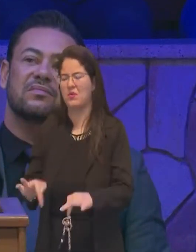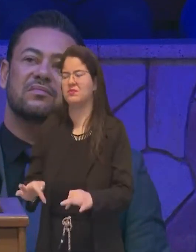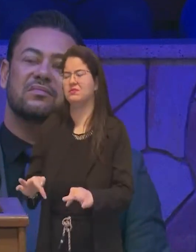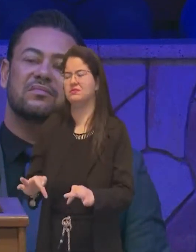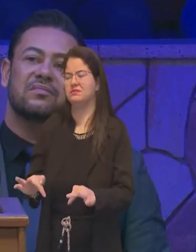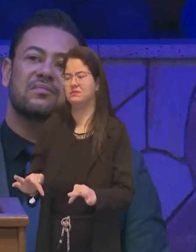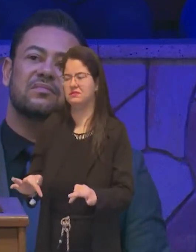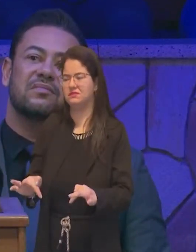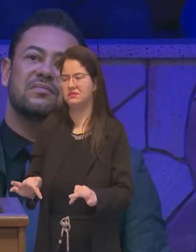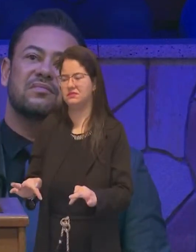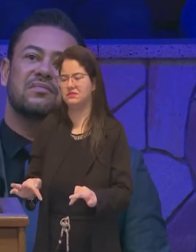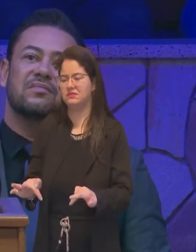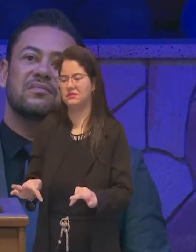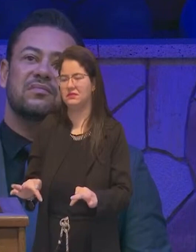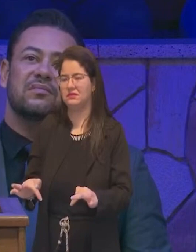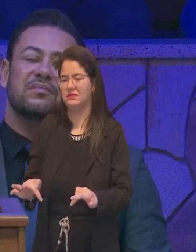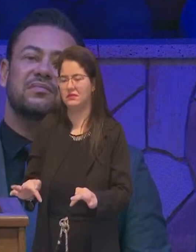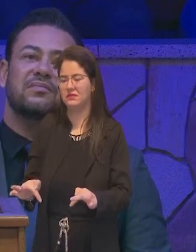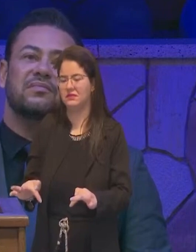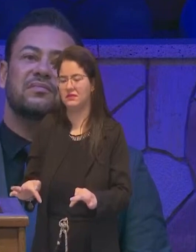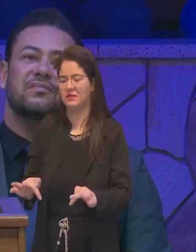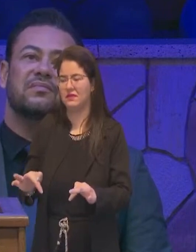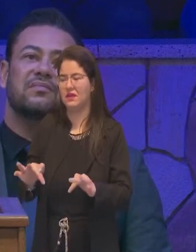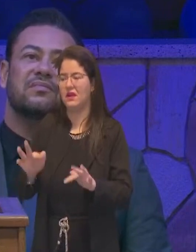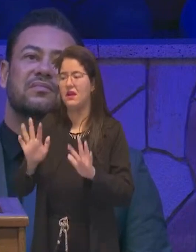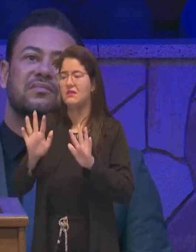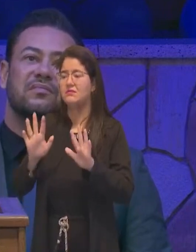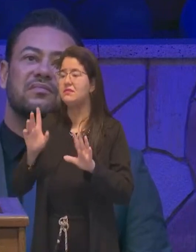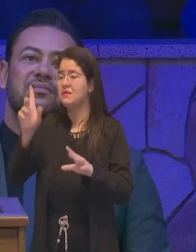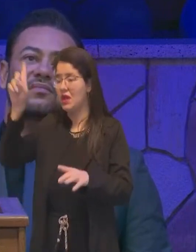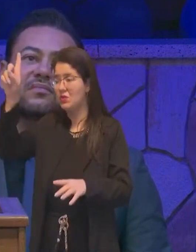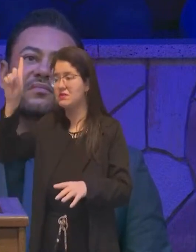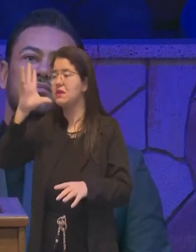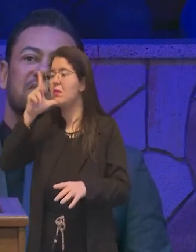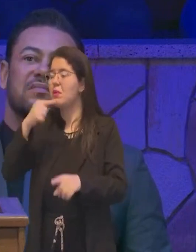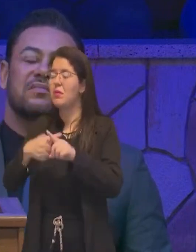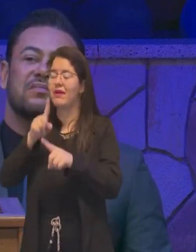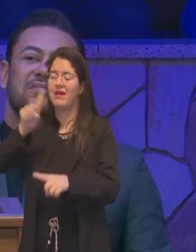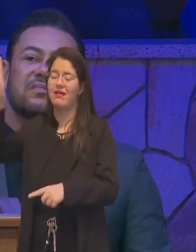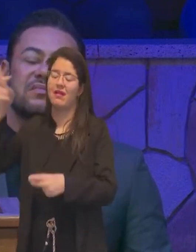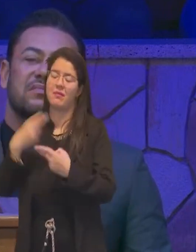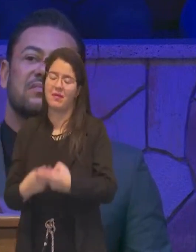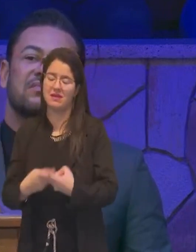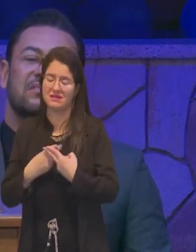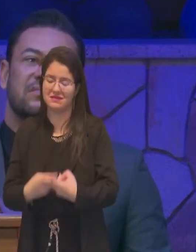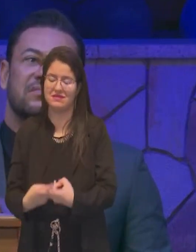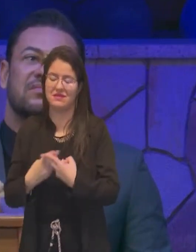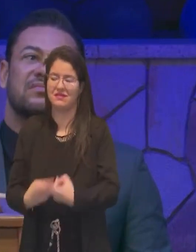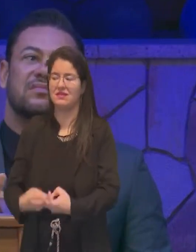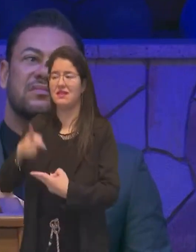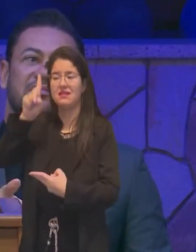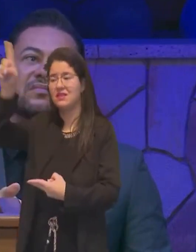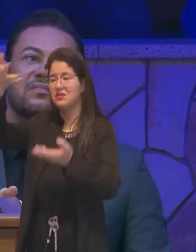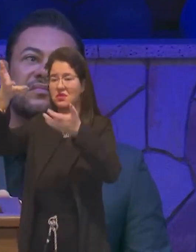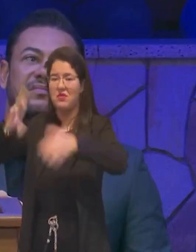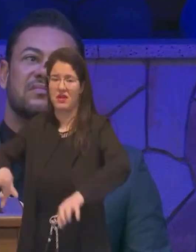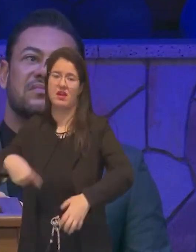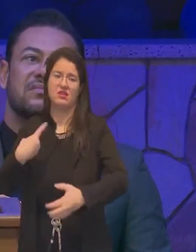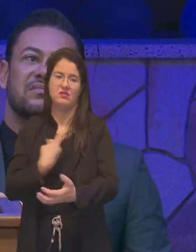momento, porque essa demora é porque Ele é paciente, porque Ele não quer que nenhum de nós se